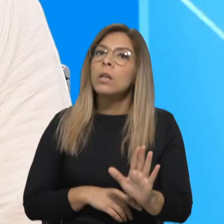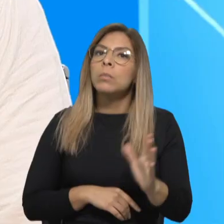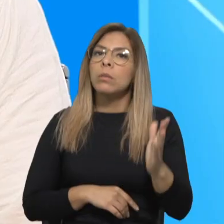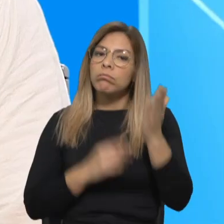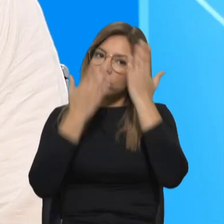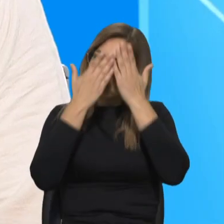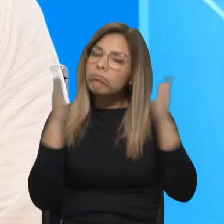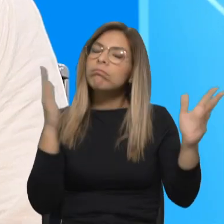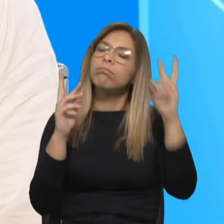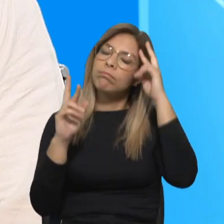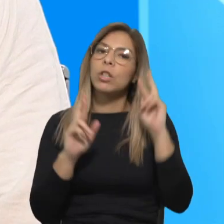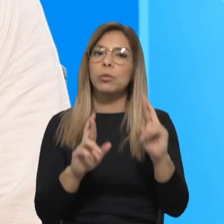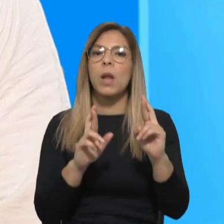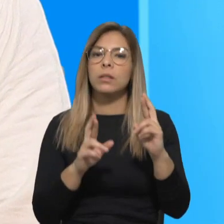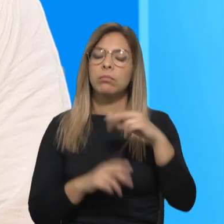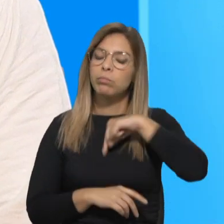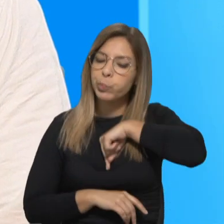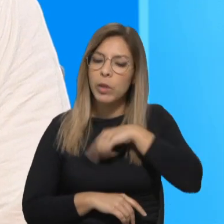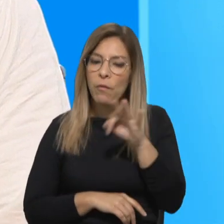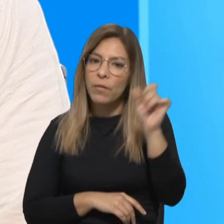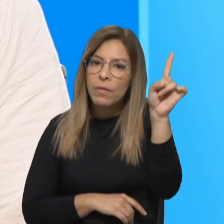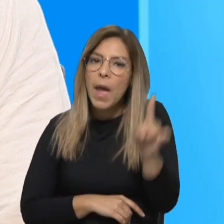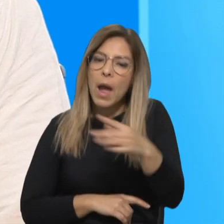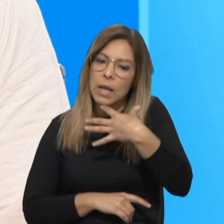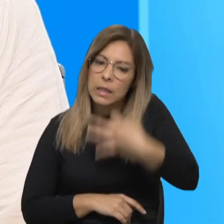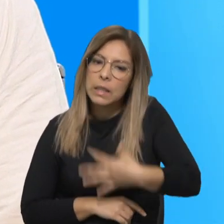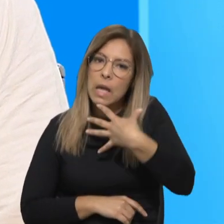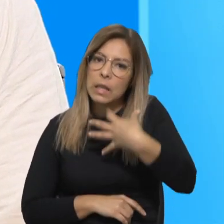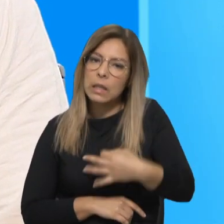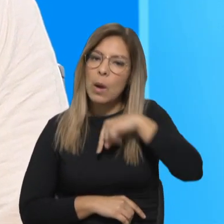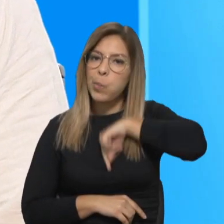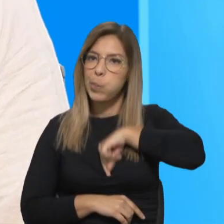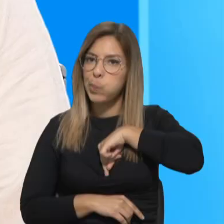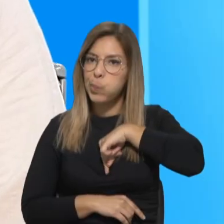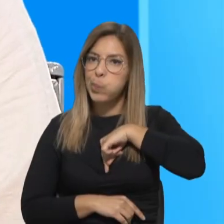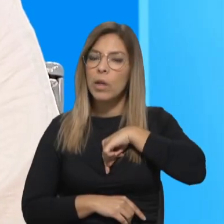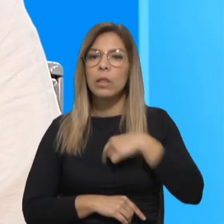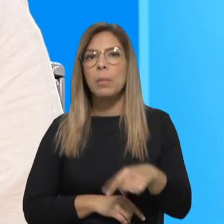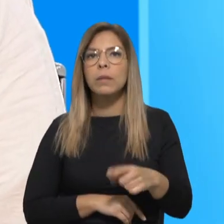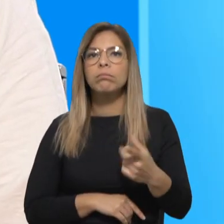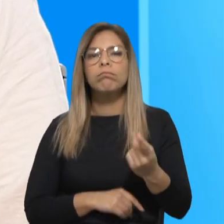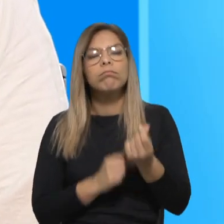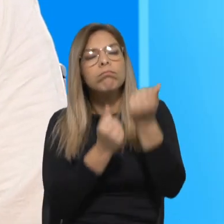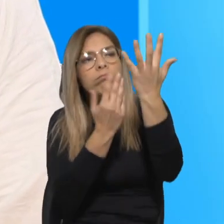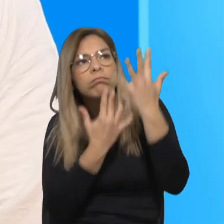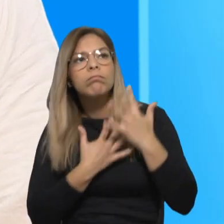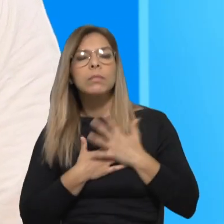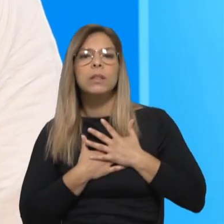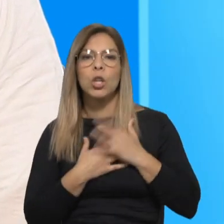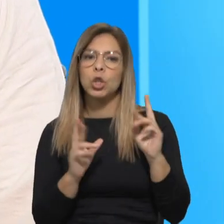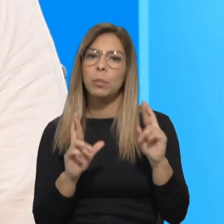da esperança. Uma pessoa de fé, uma pessoa de uma abertura a uma graça. A esperança é essencialmente uma